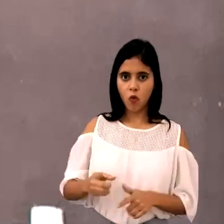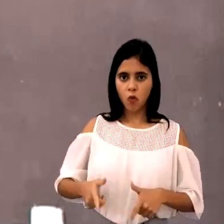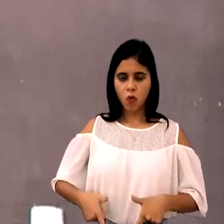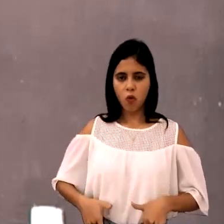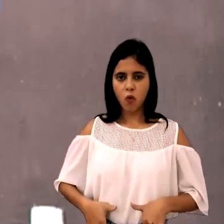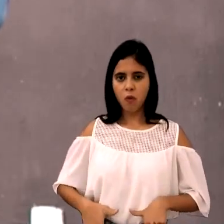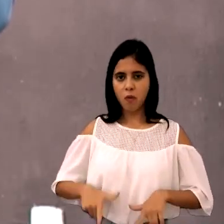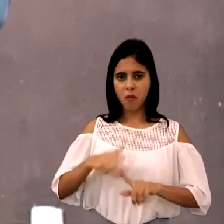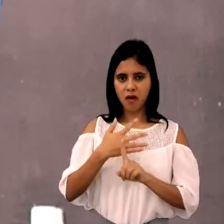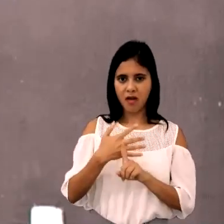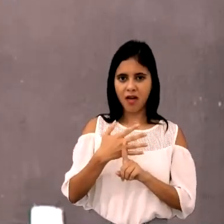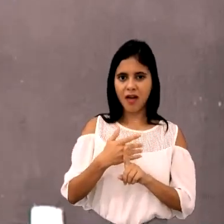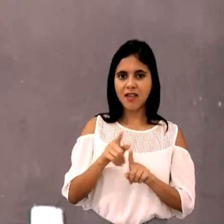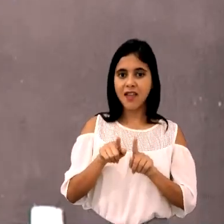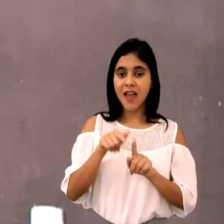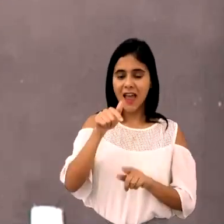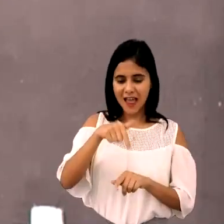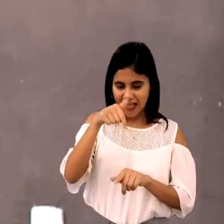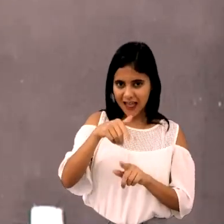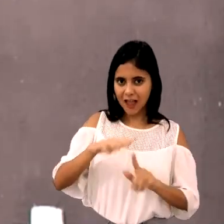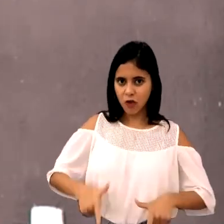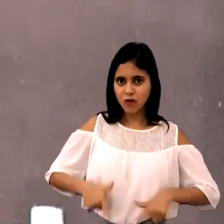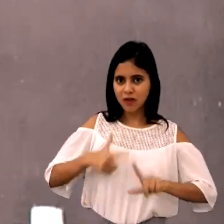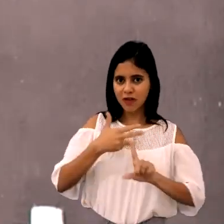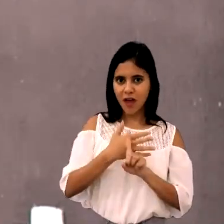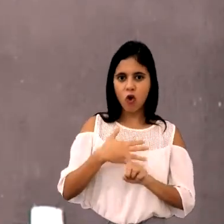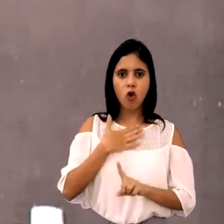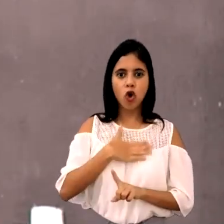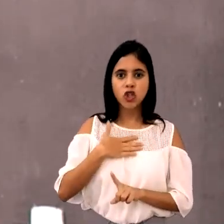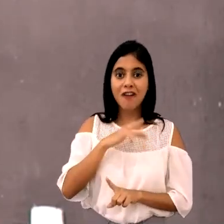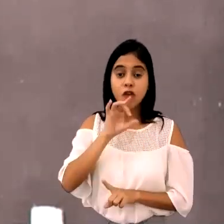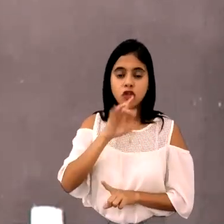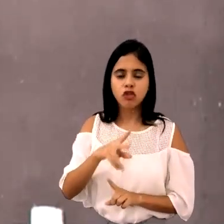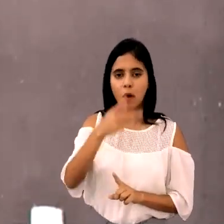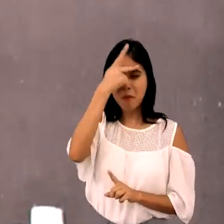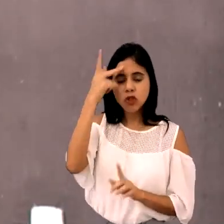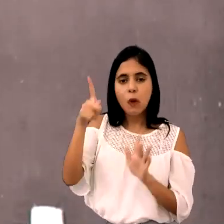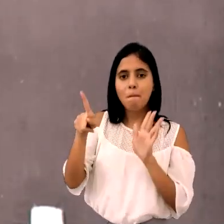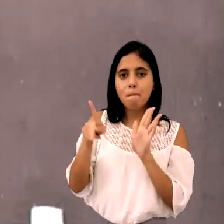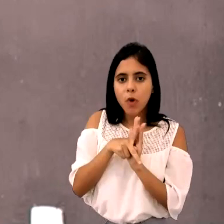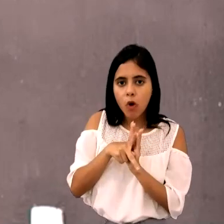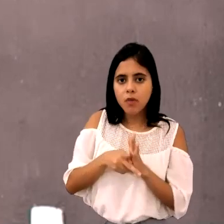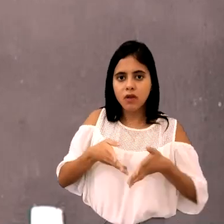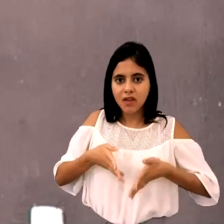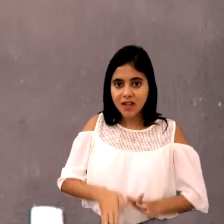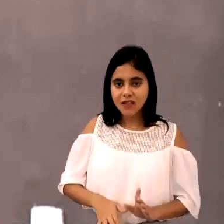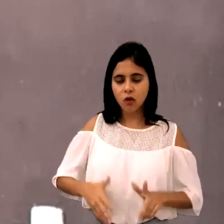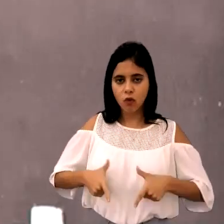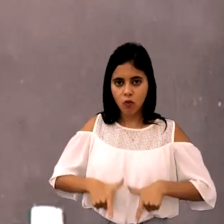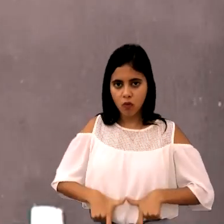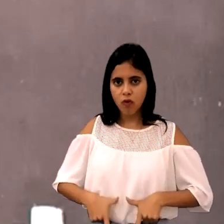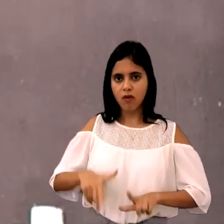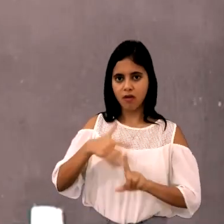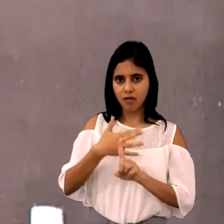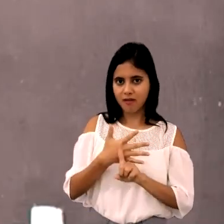judeus eles eram extremamente nacionalistas e desprezavam qualquer outra nação que não